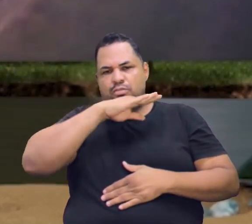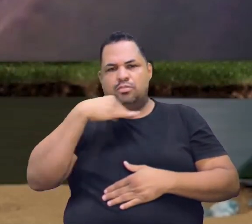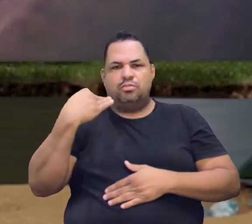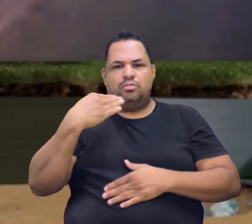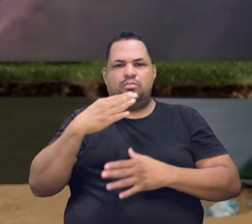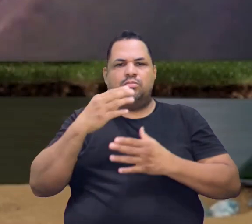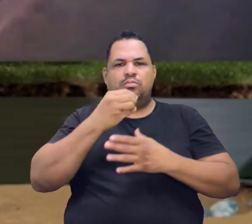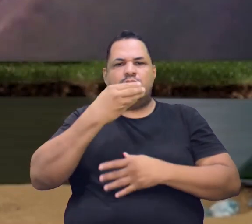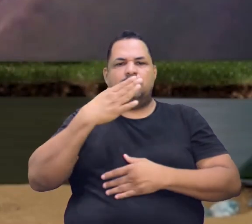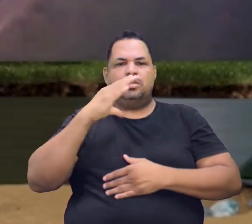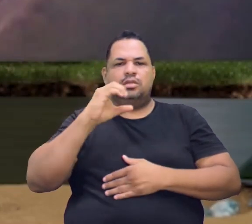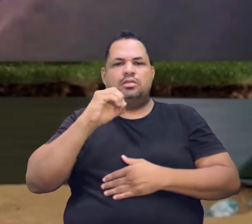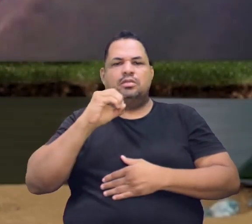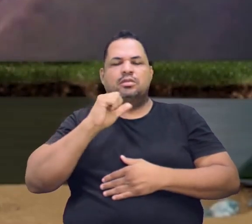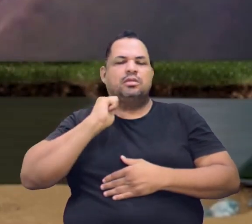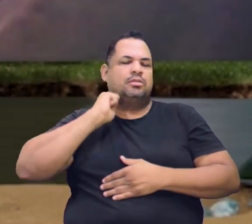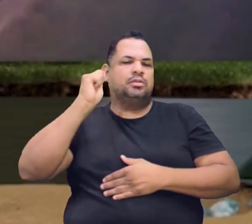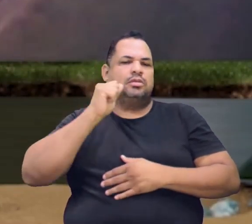Em 30 de abril de